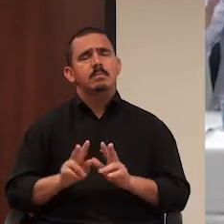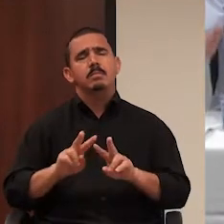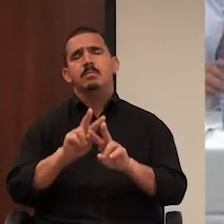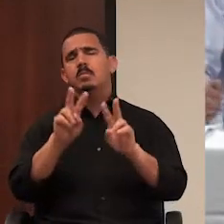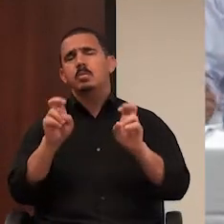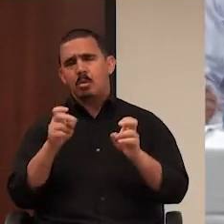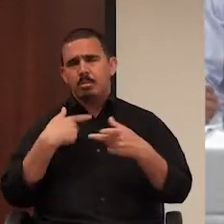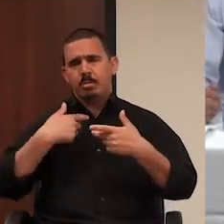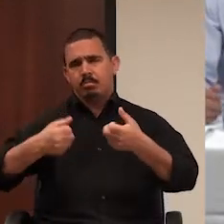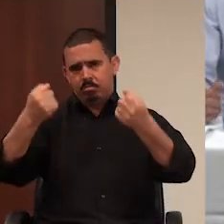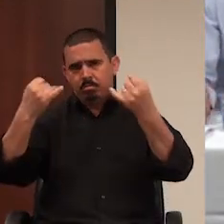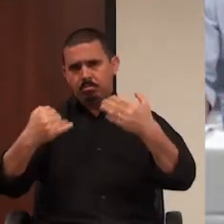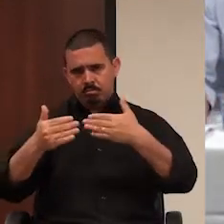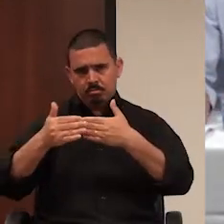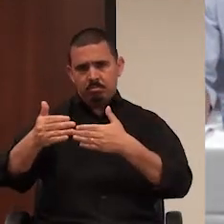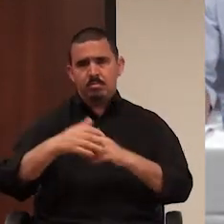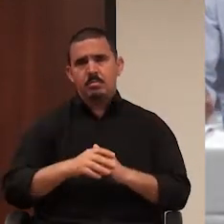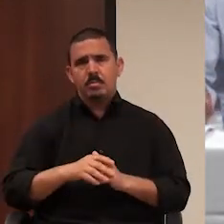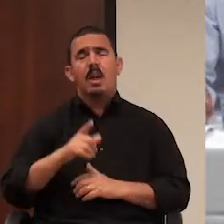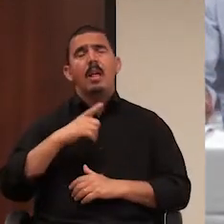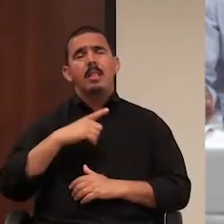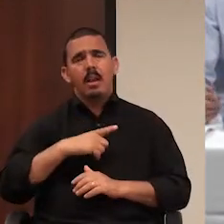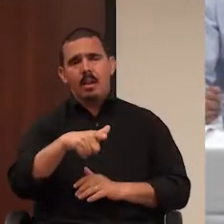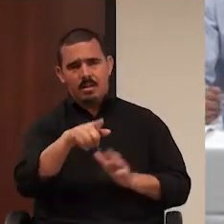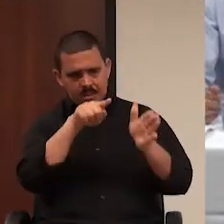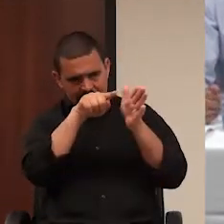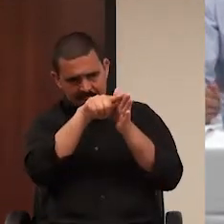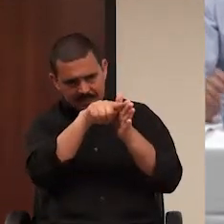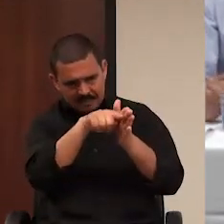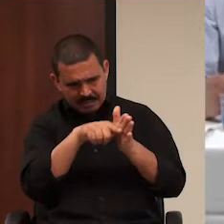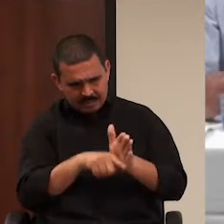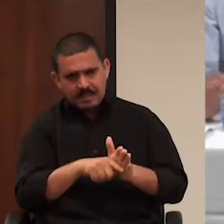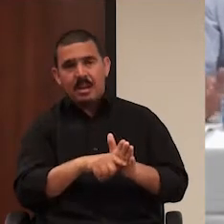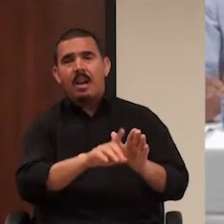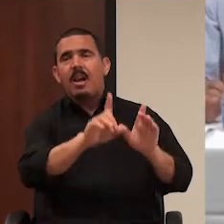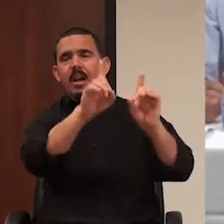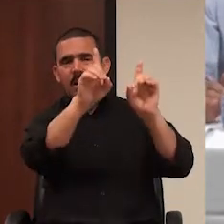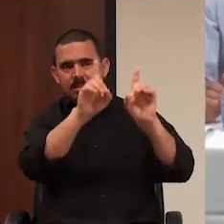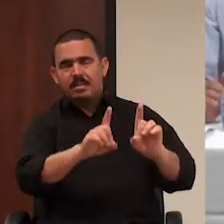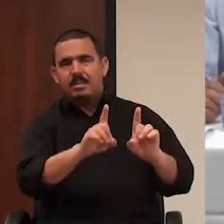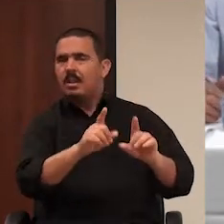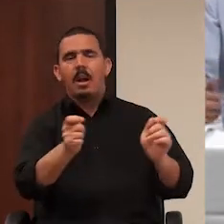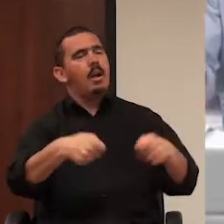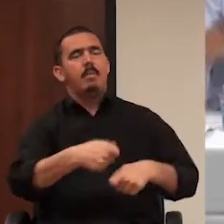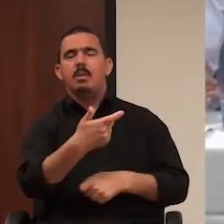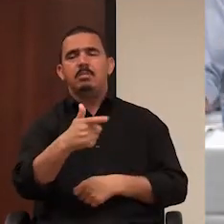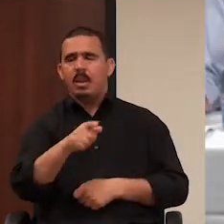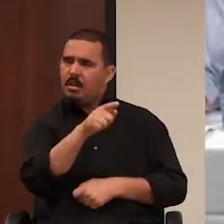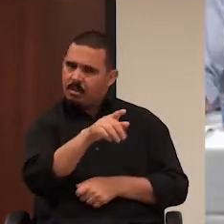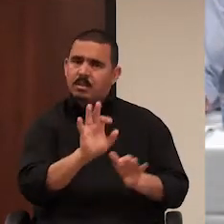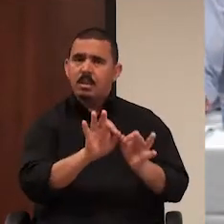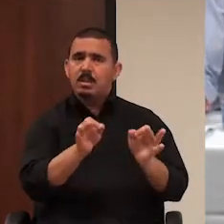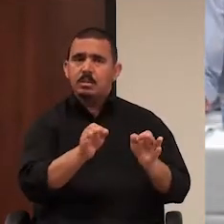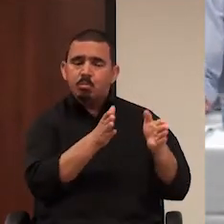que eu vou tratar um pouco mais para frente. O processo de interdição ele é absolutamente simples, né? Embora traga uma